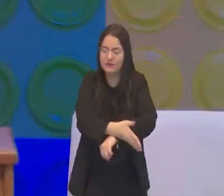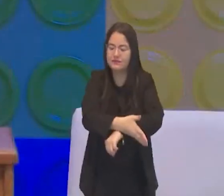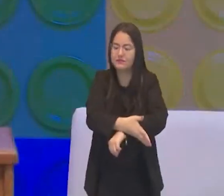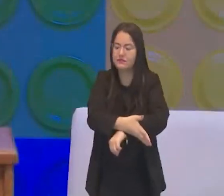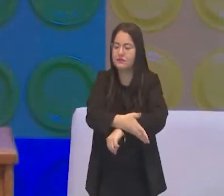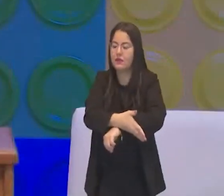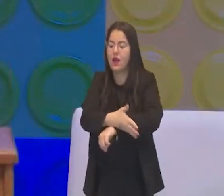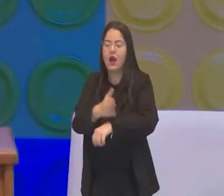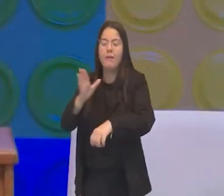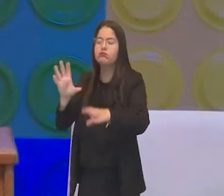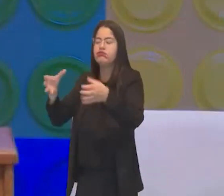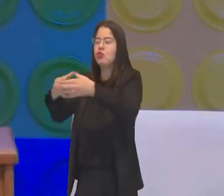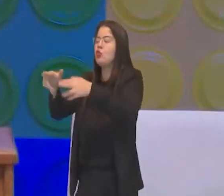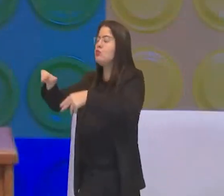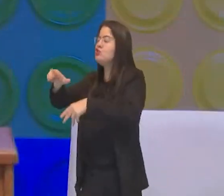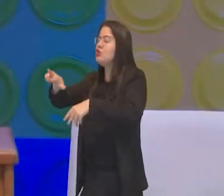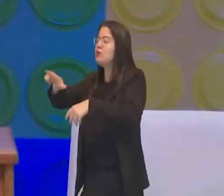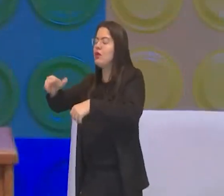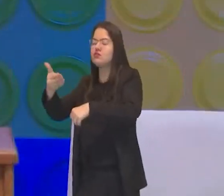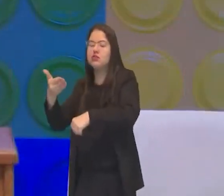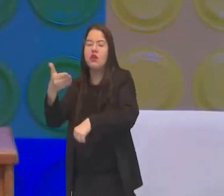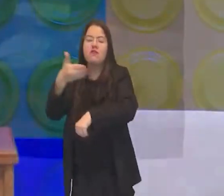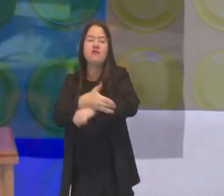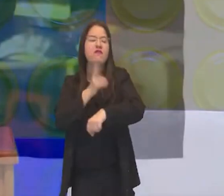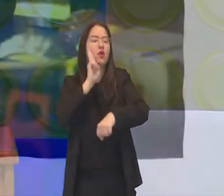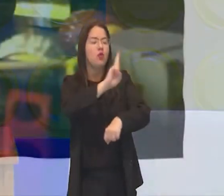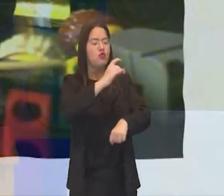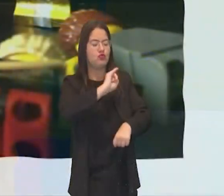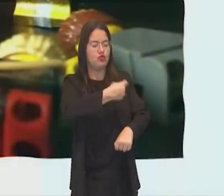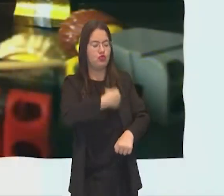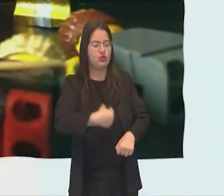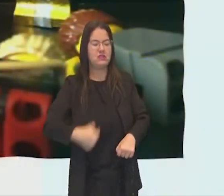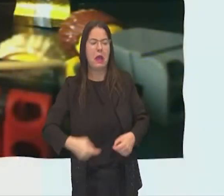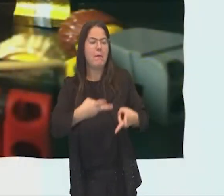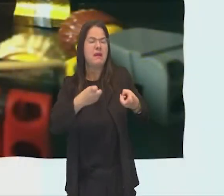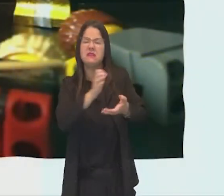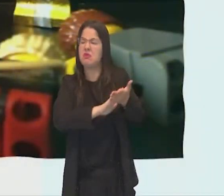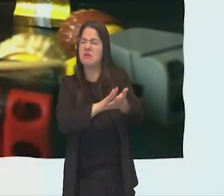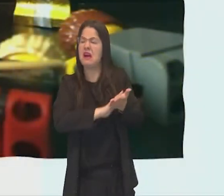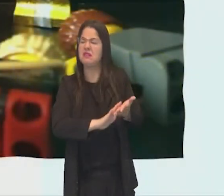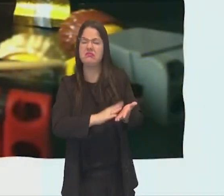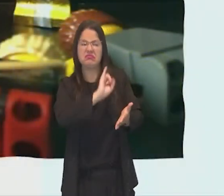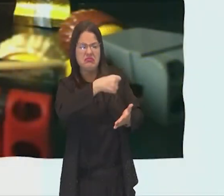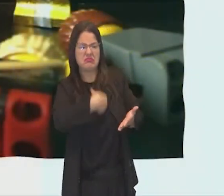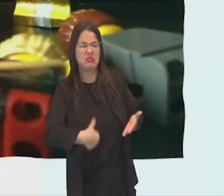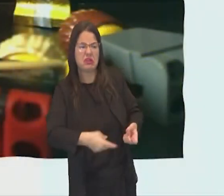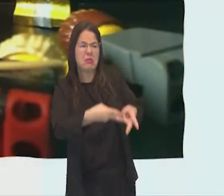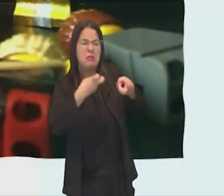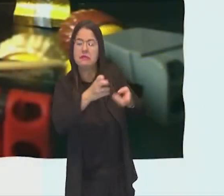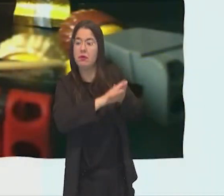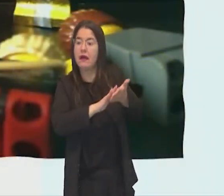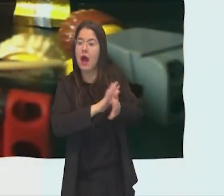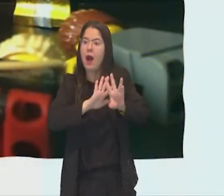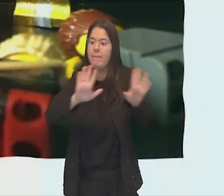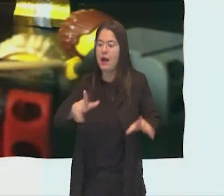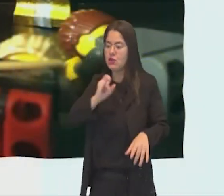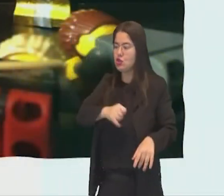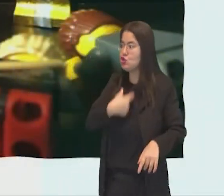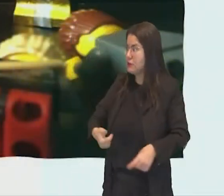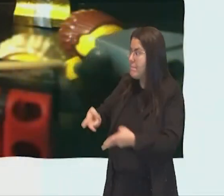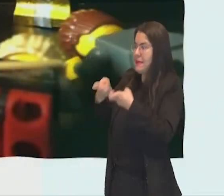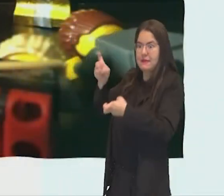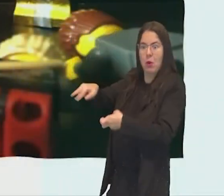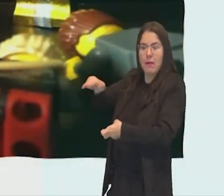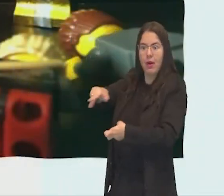que viram José, não o reconheceram, mas ele reconheceu os seus irmãos. E olha o que